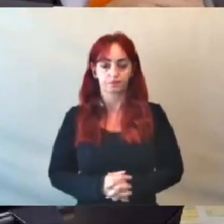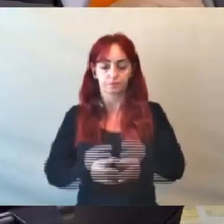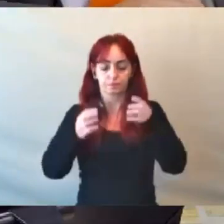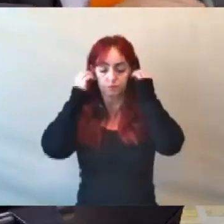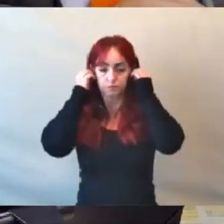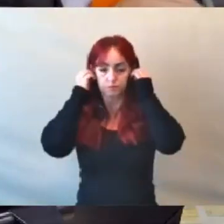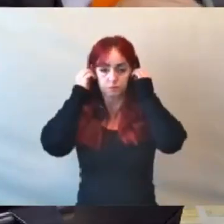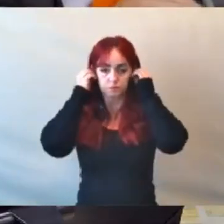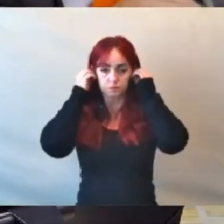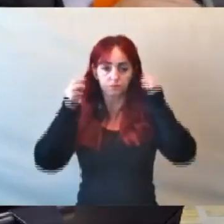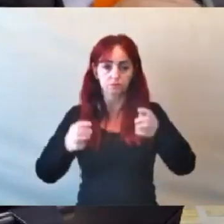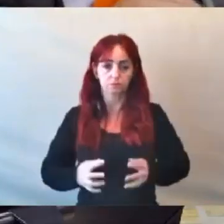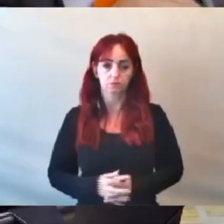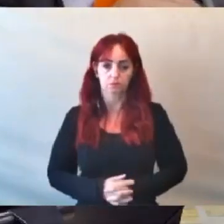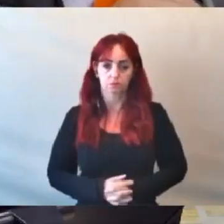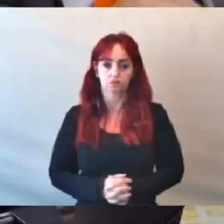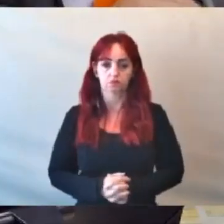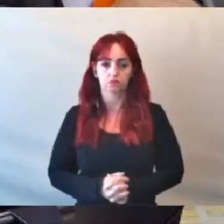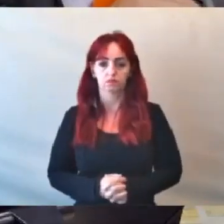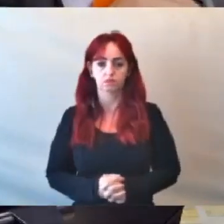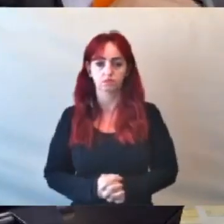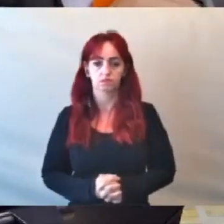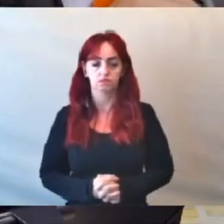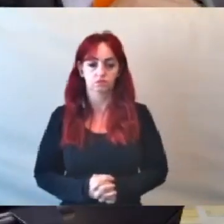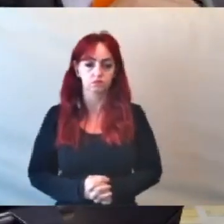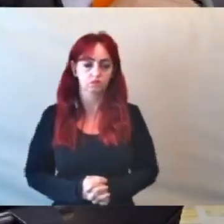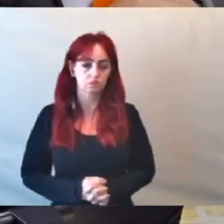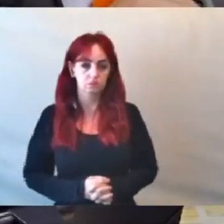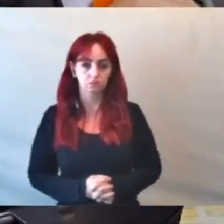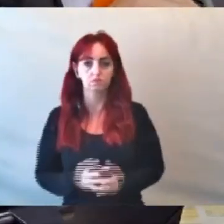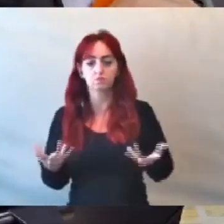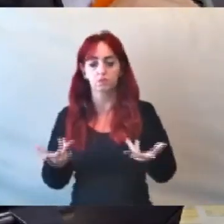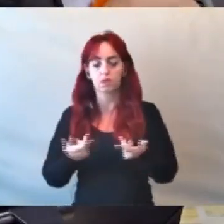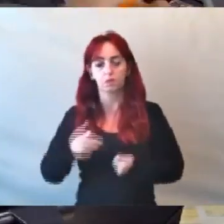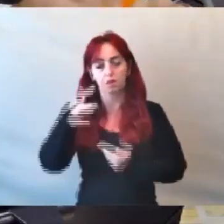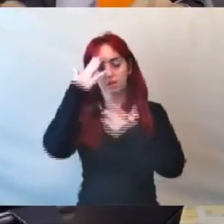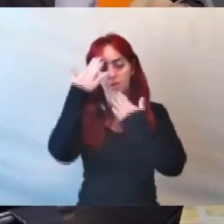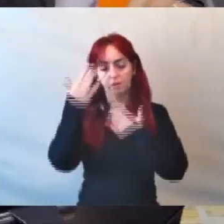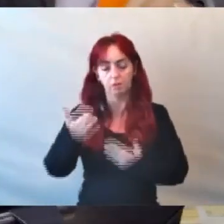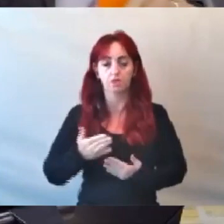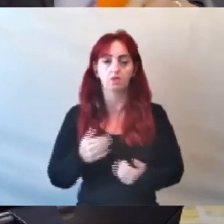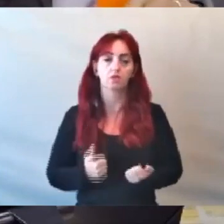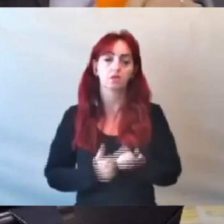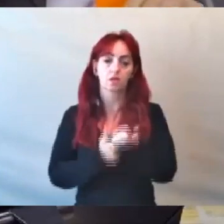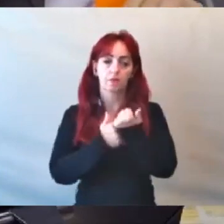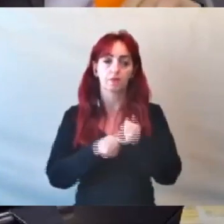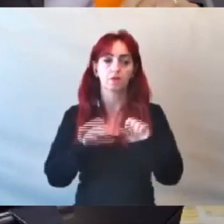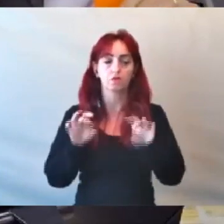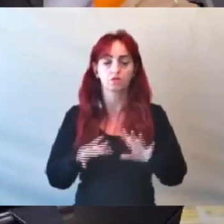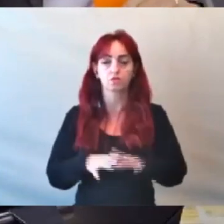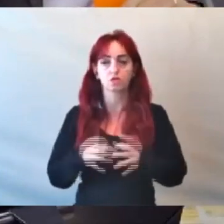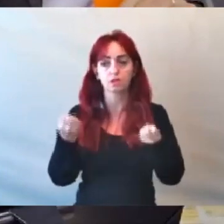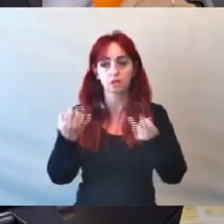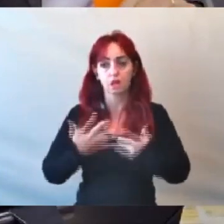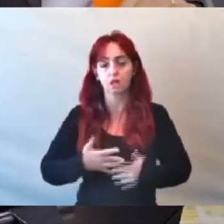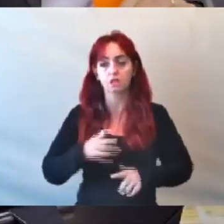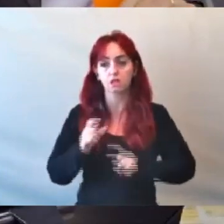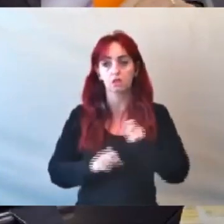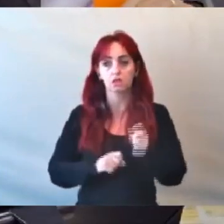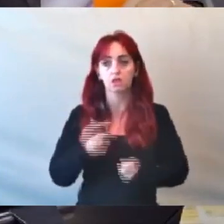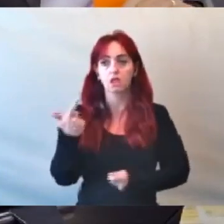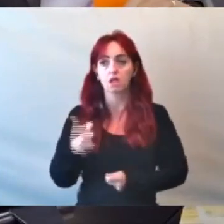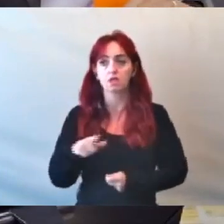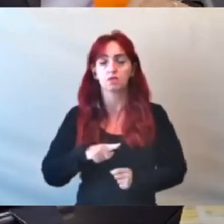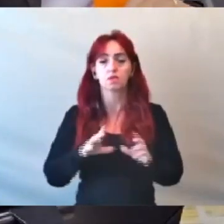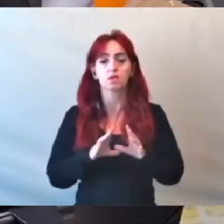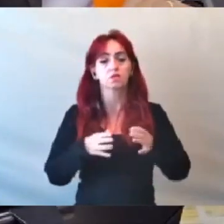Perfeito. Obrigado. Perfeito, professor. Obrigado pela sua contribuição. Só esclarecendo, não há dessa comissão, pelo menos até o momento,